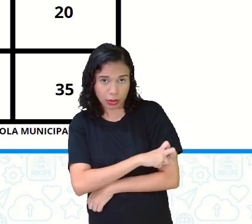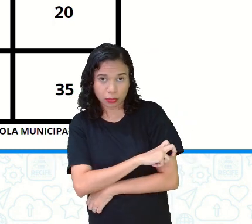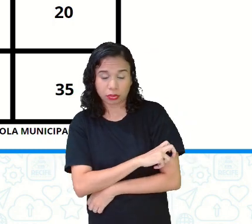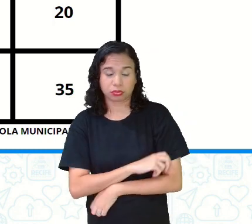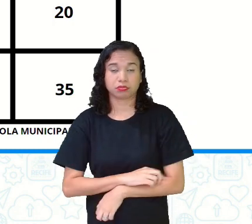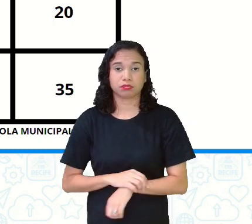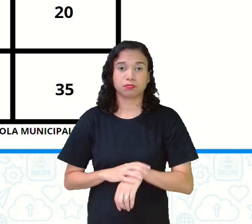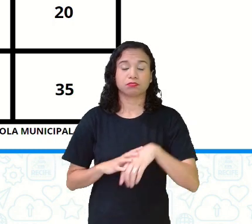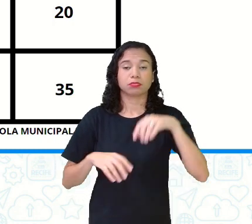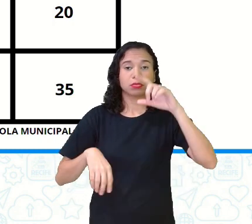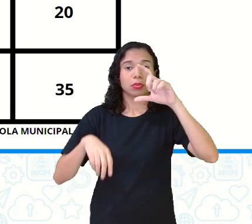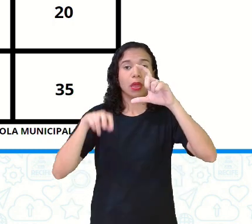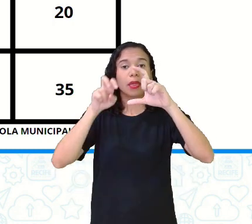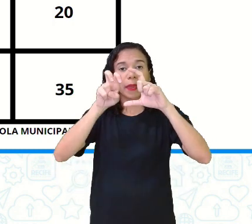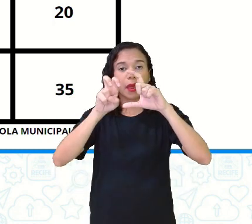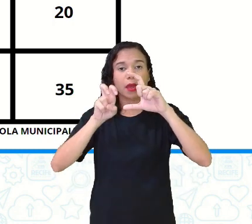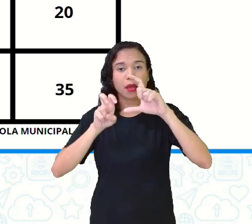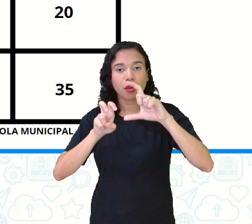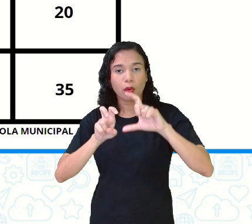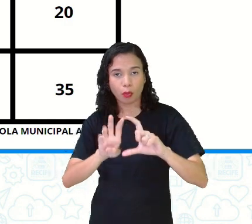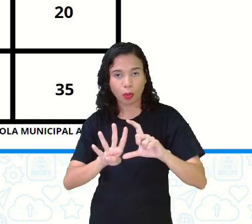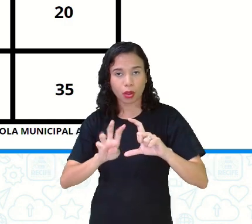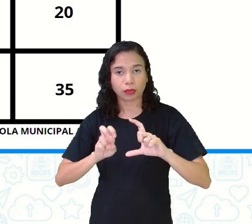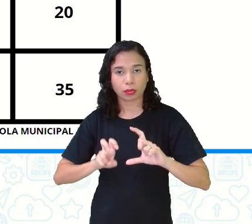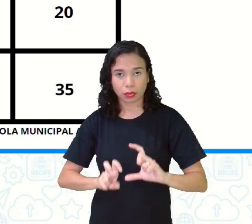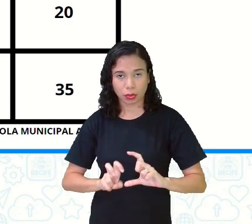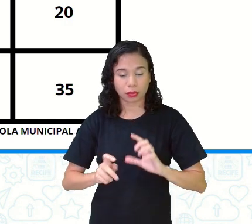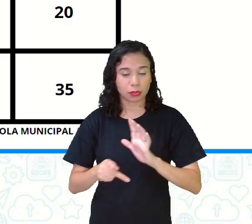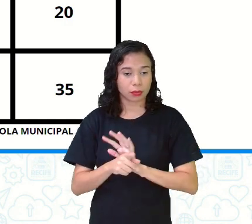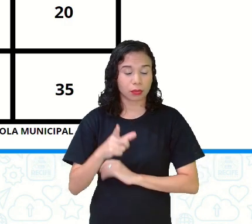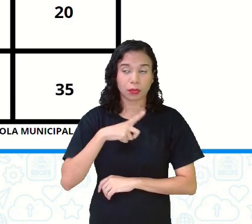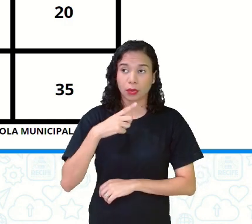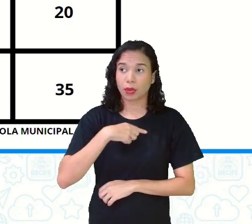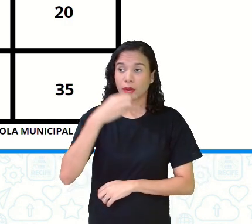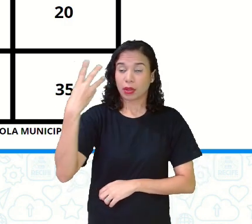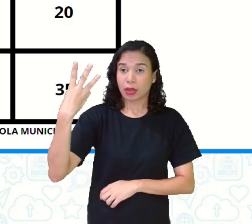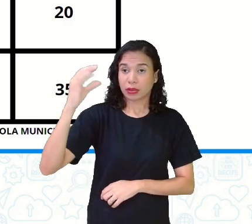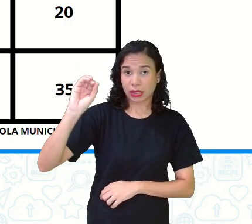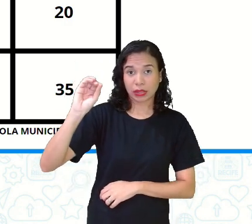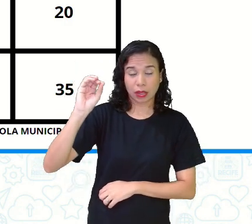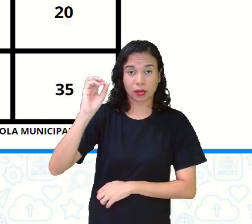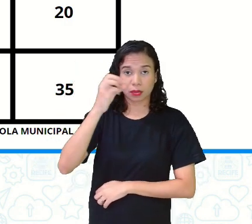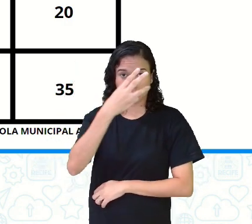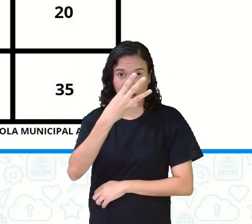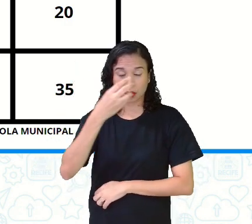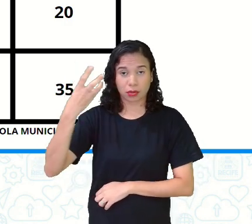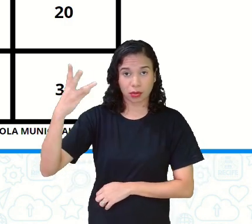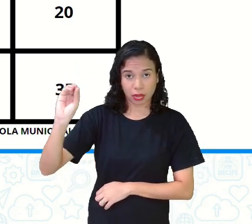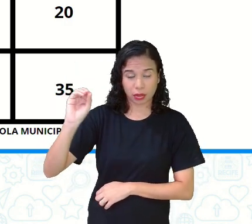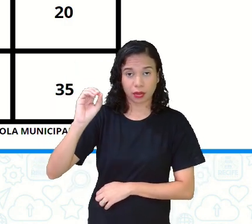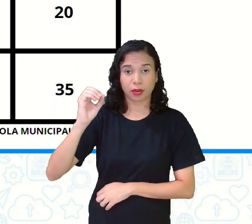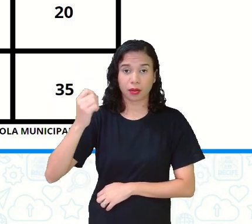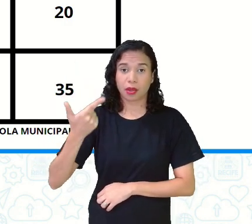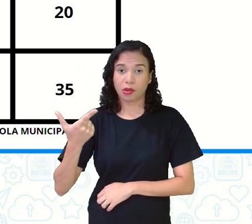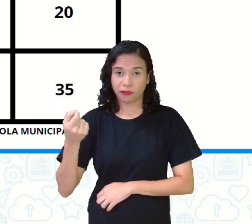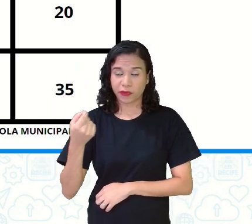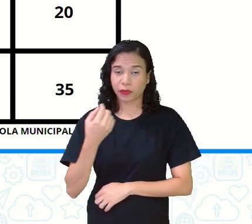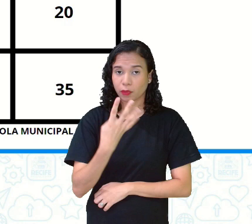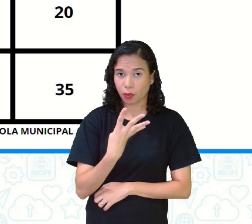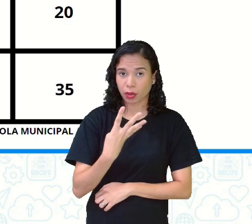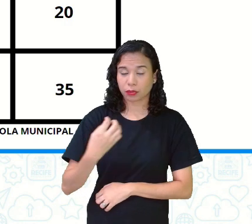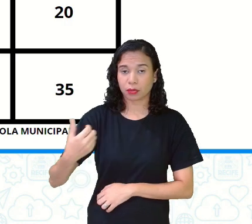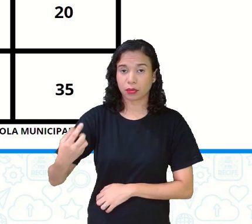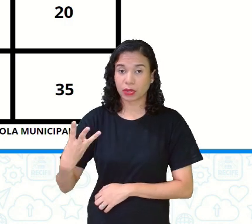e 5º ano. 30 alunos no 3º, 20 no 4º, 35